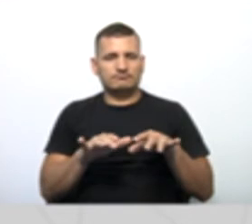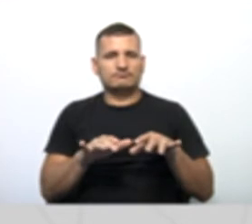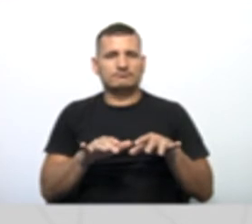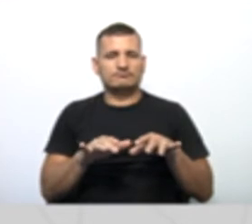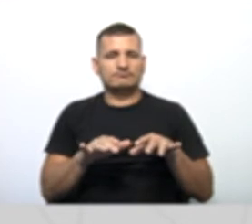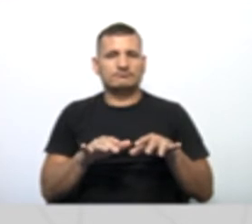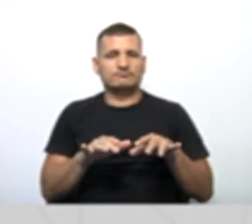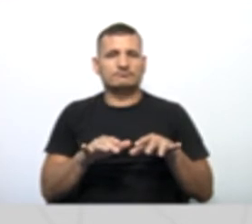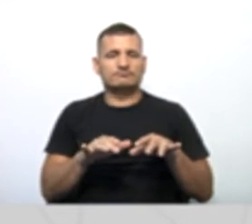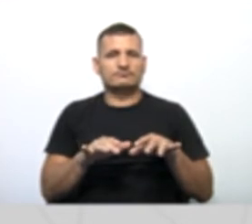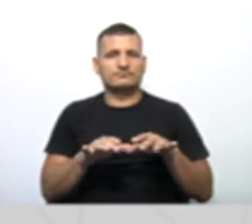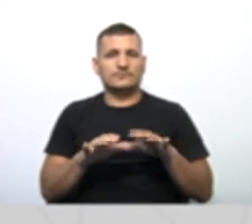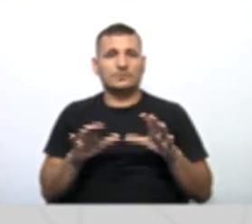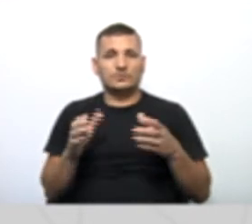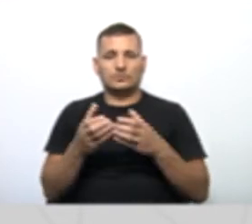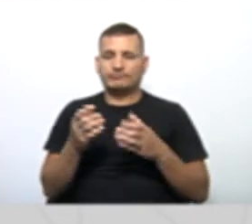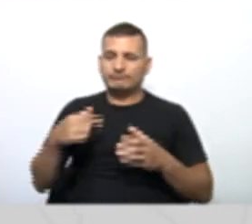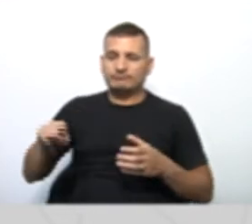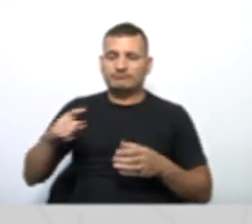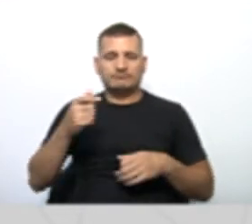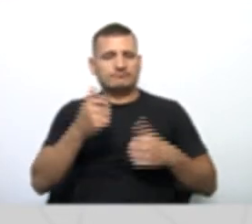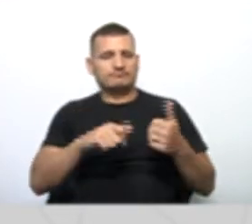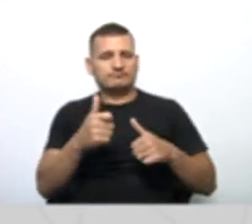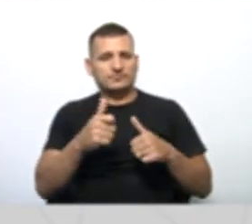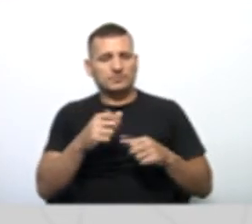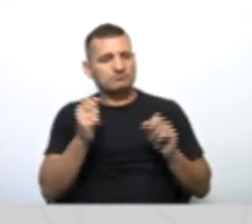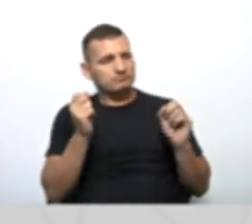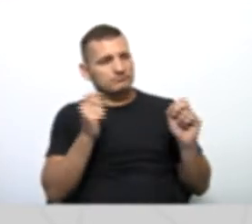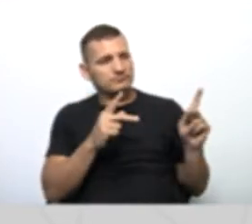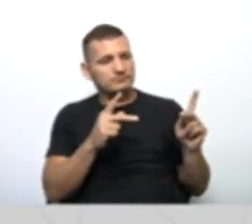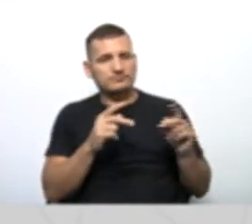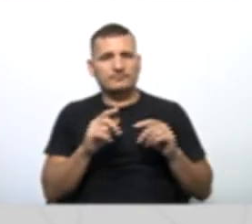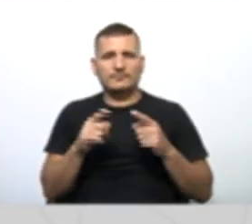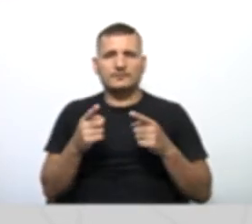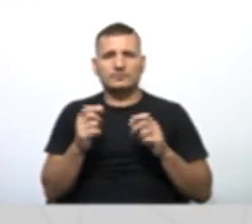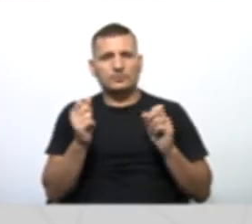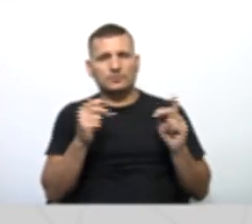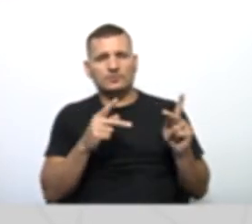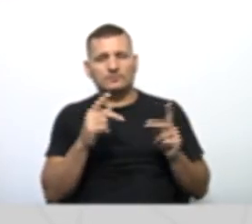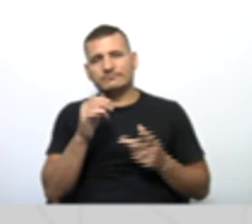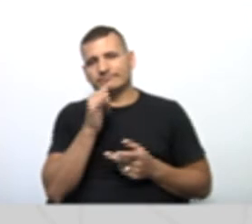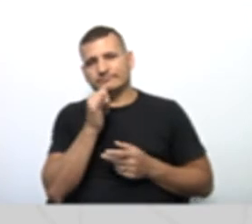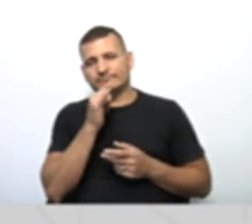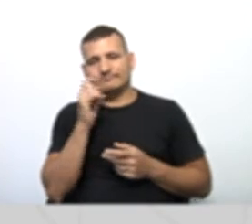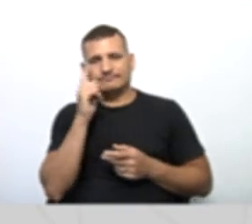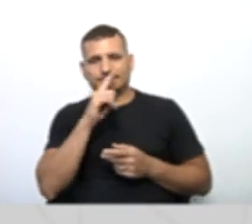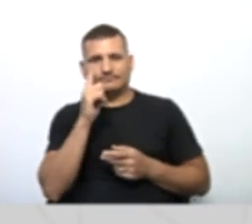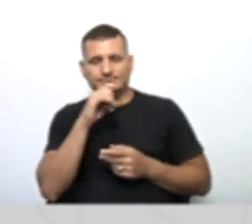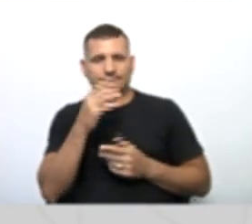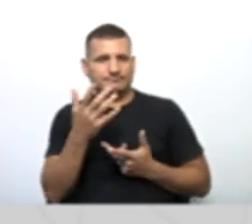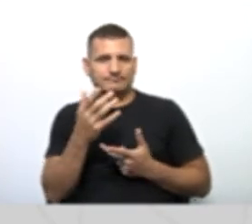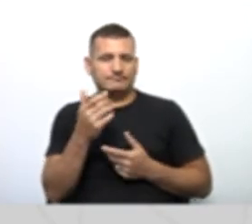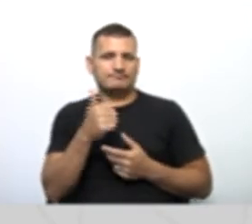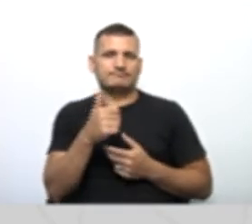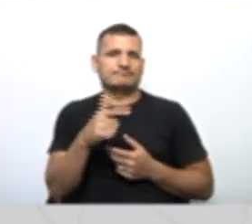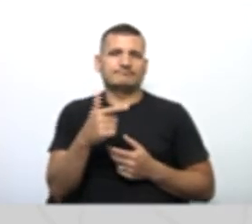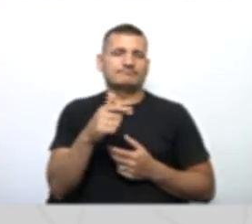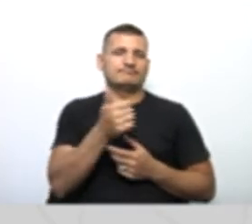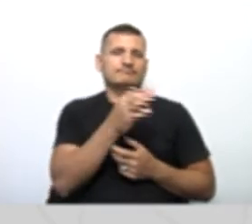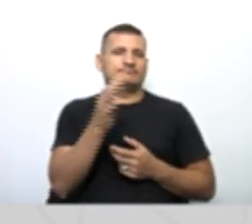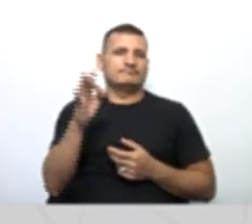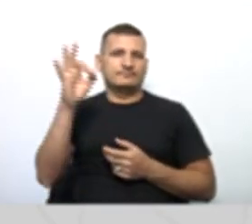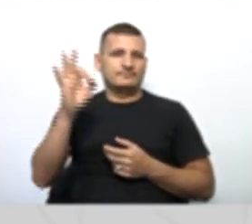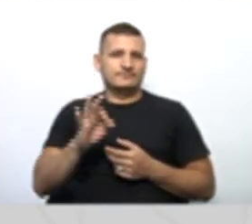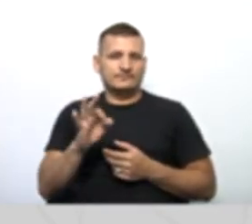de negócio avaliar. Aí eles deram ok. Só que esse ok foi falho, vamos dizer assim, né? Esse ok não ficou 100% ok.